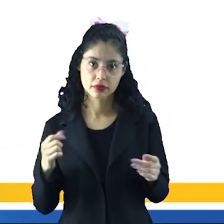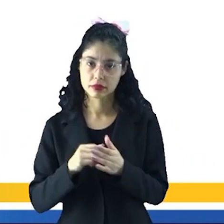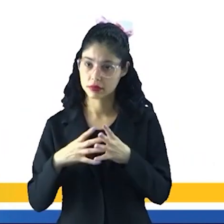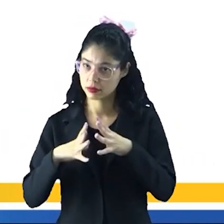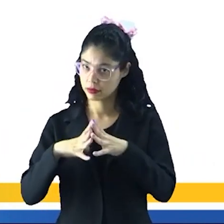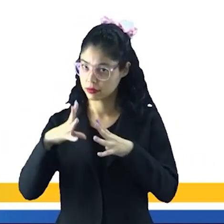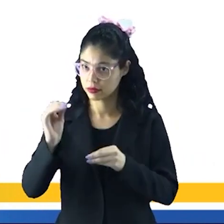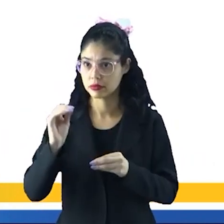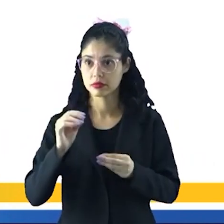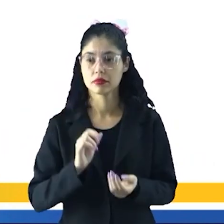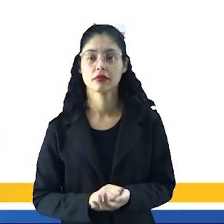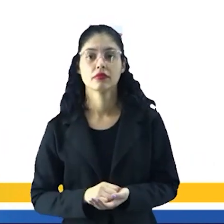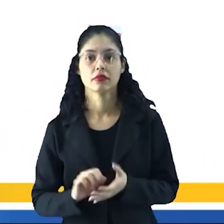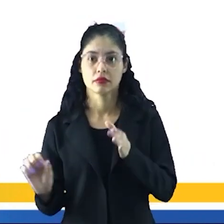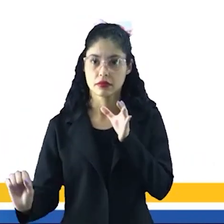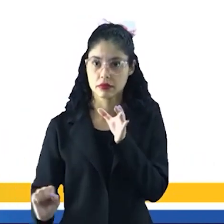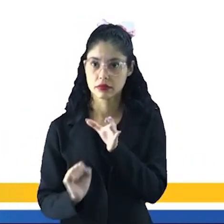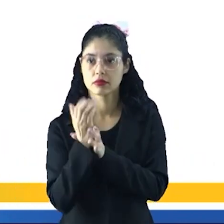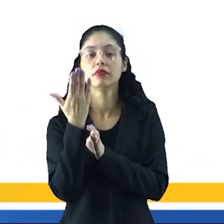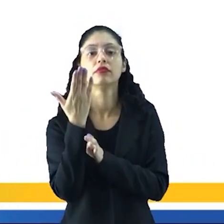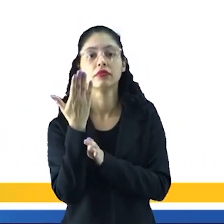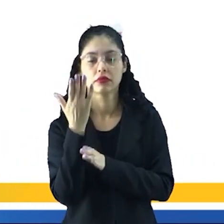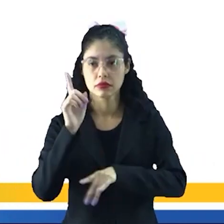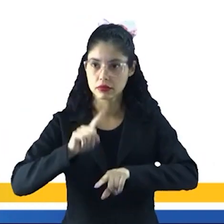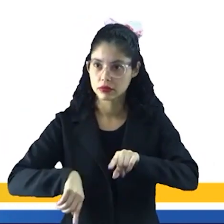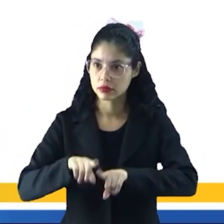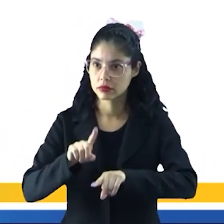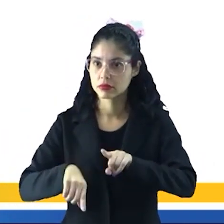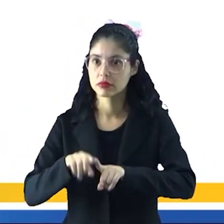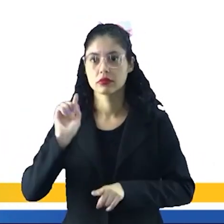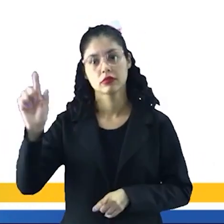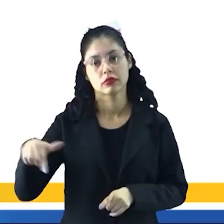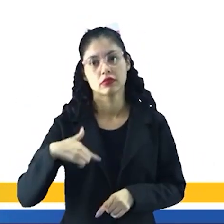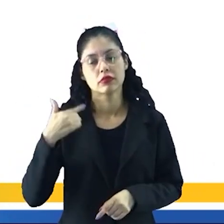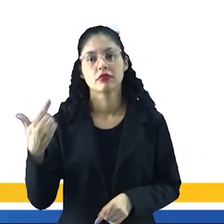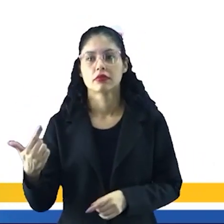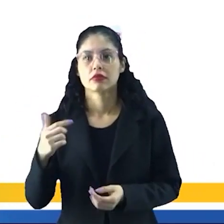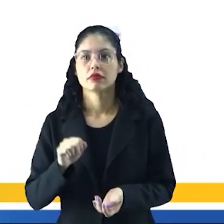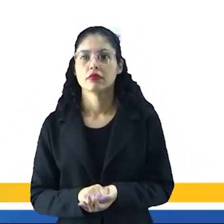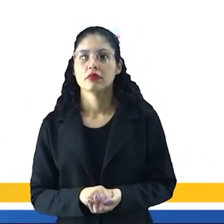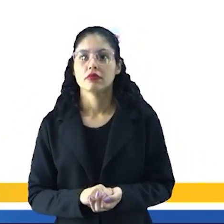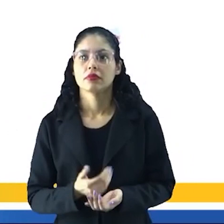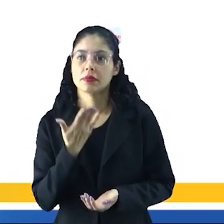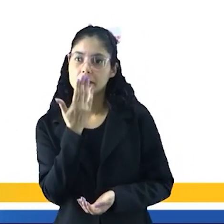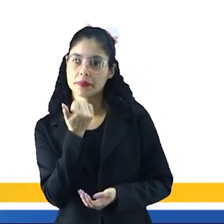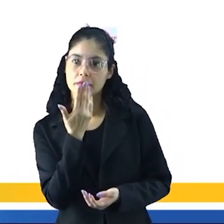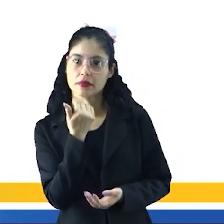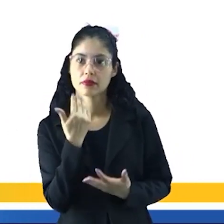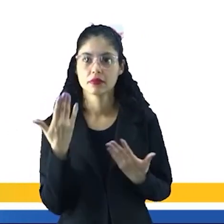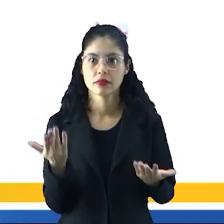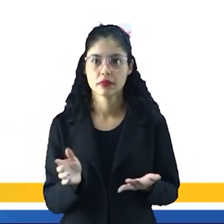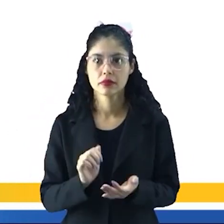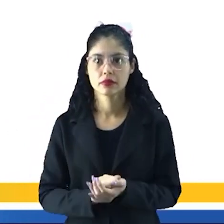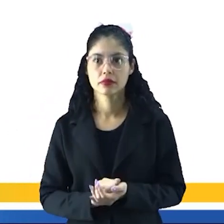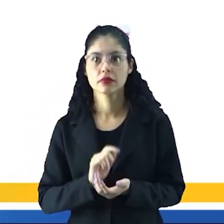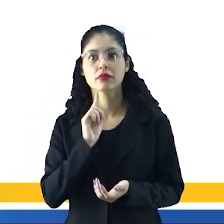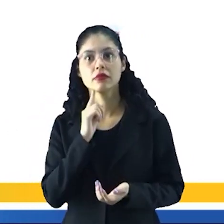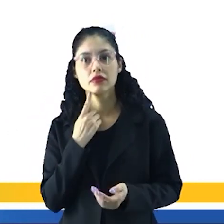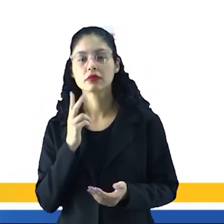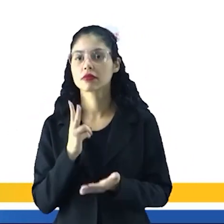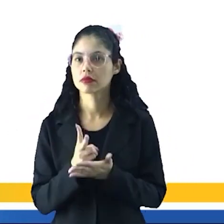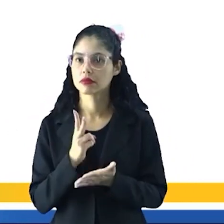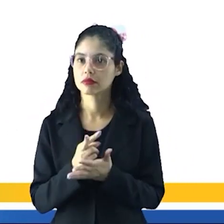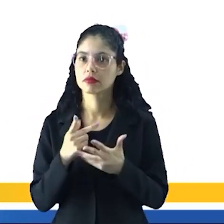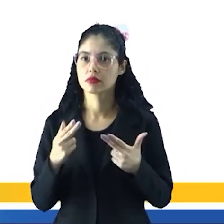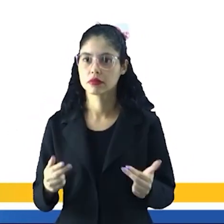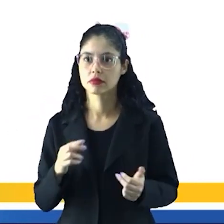se foi. Então, ele cria com esse material e depois ela vai ser consumida. O lixo, a mesma coisa,